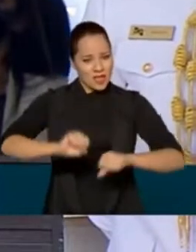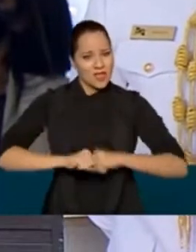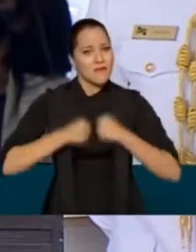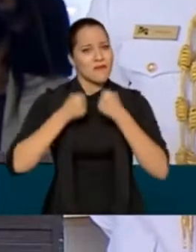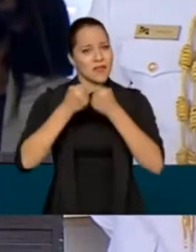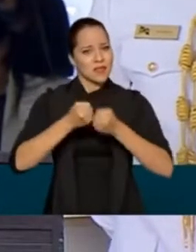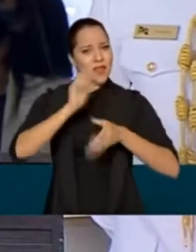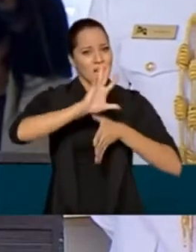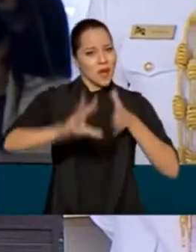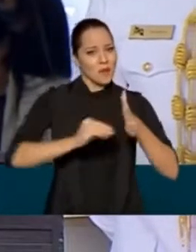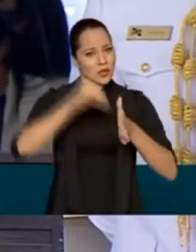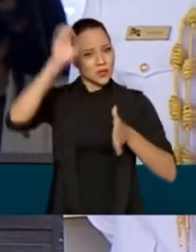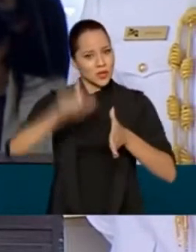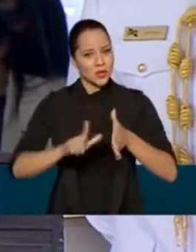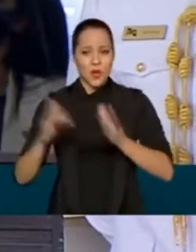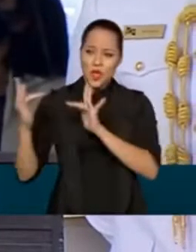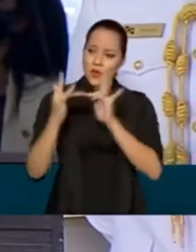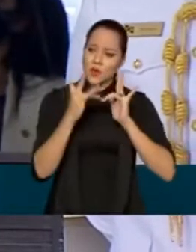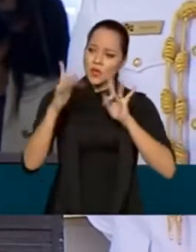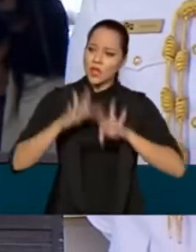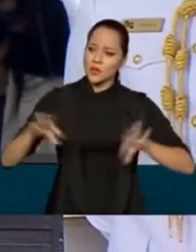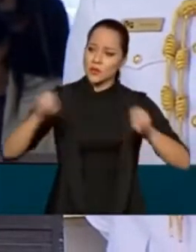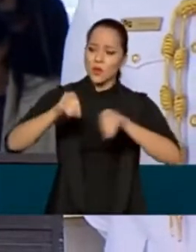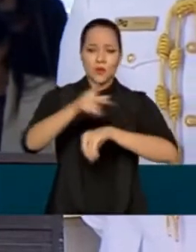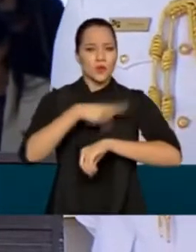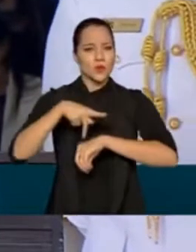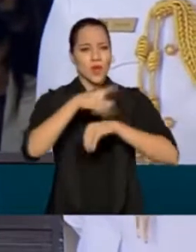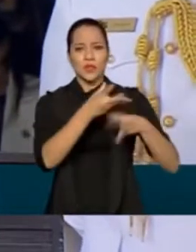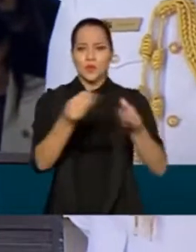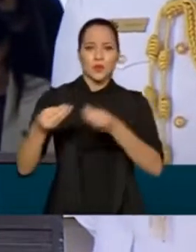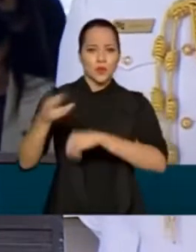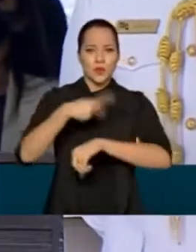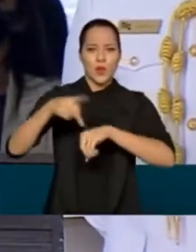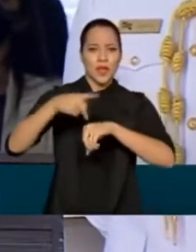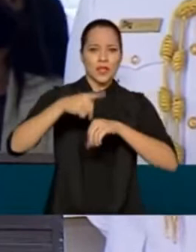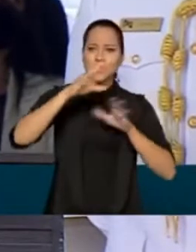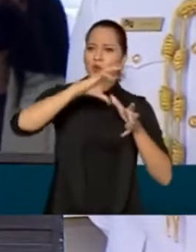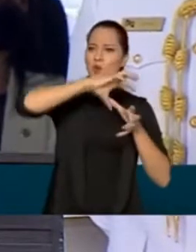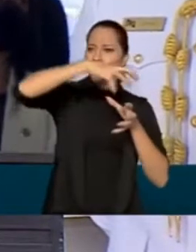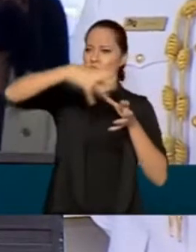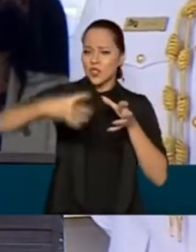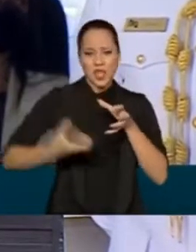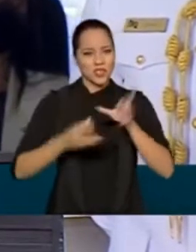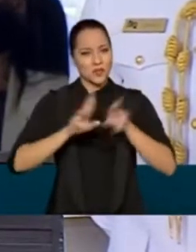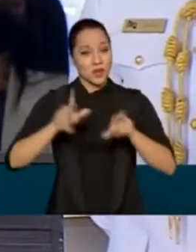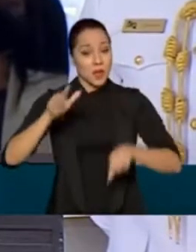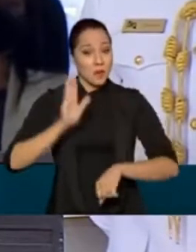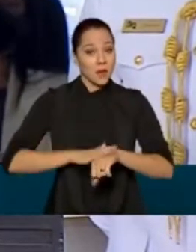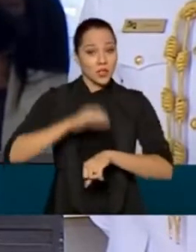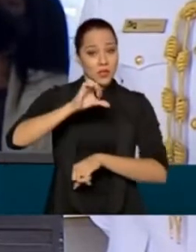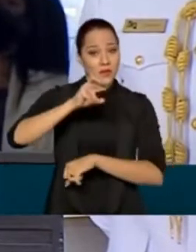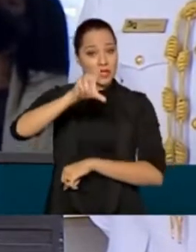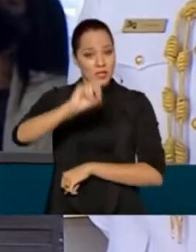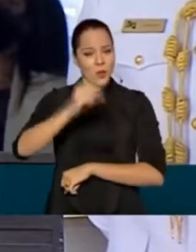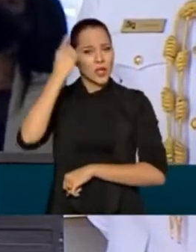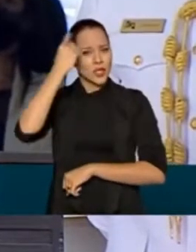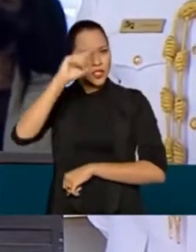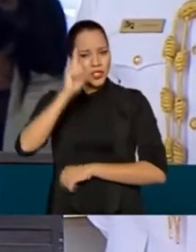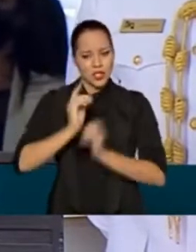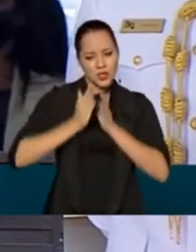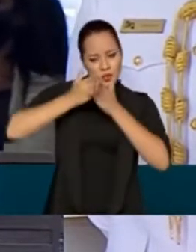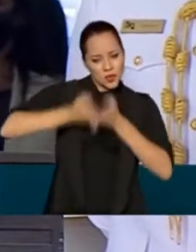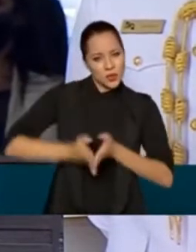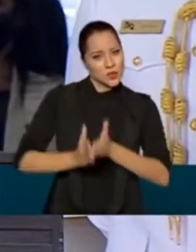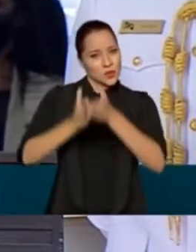fiz contato com todos os países de todos, com muitos países de todos os continentes. Mais de 950 dias de mar